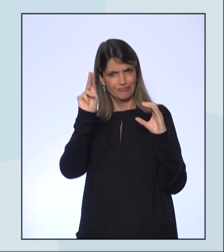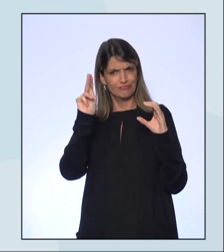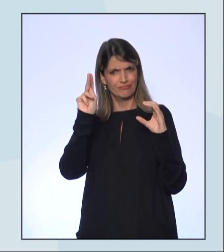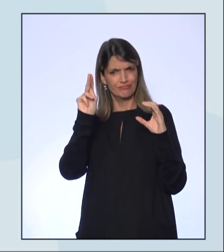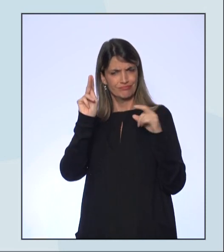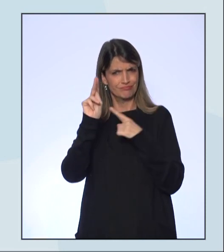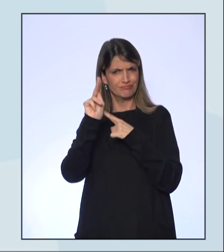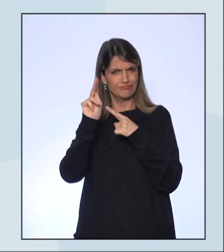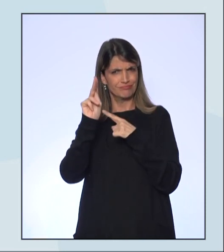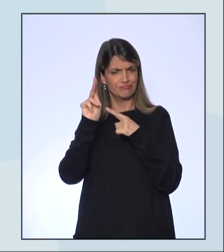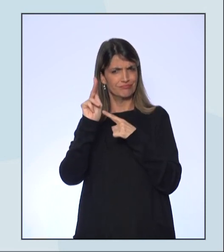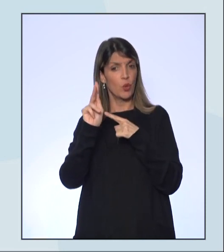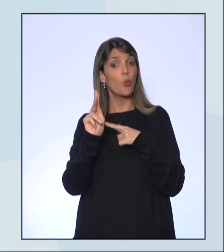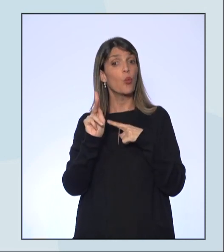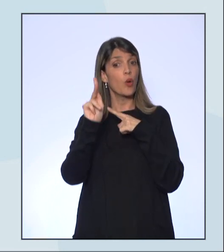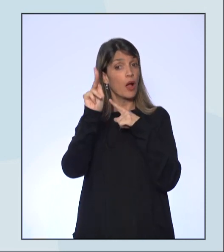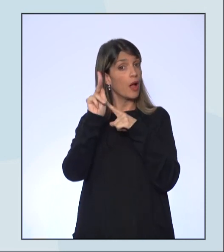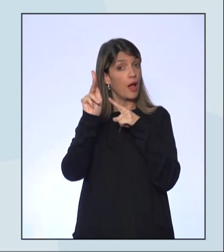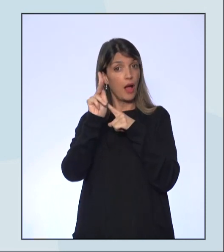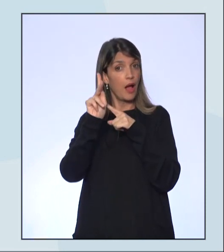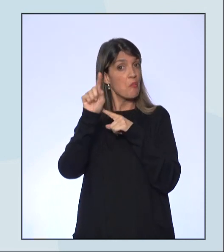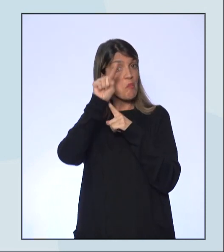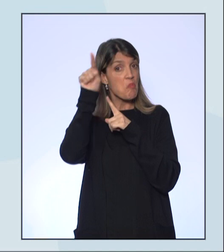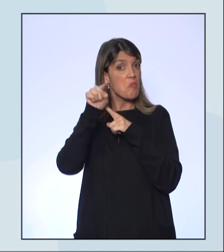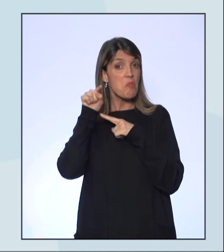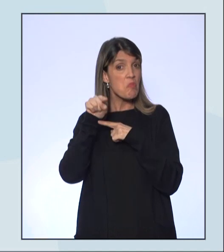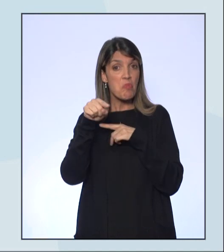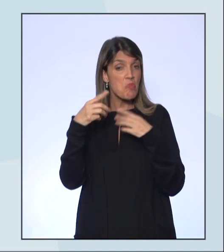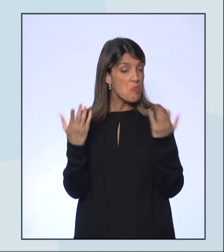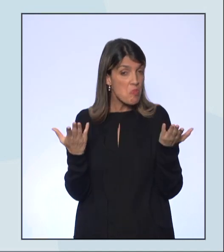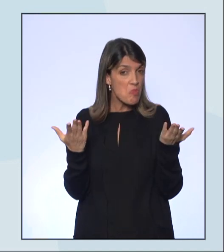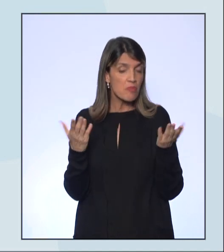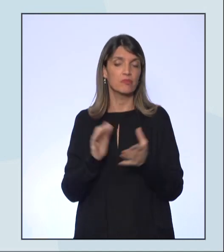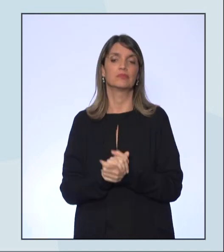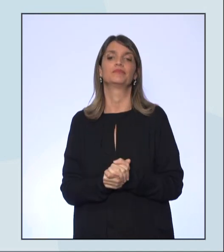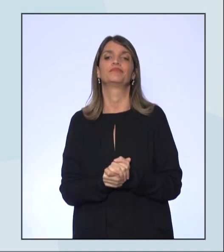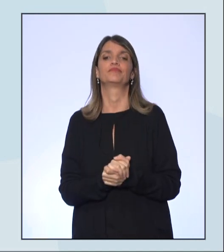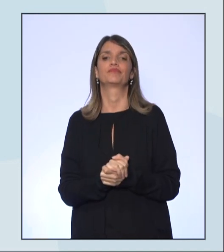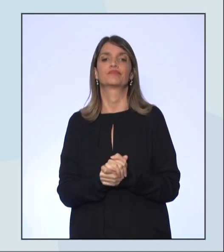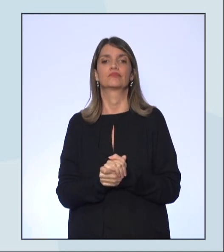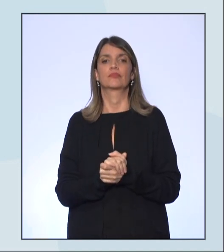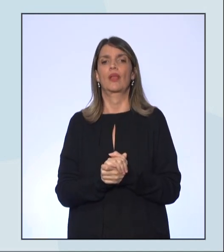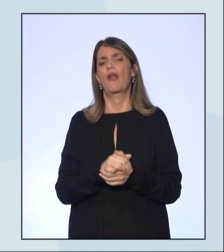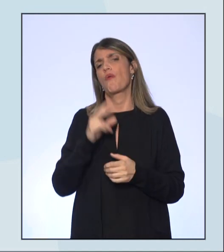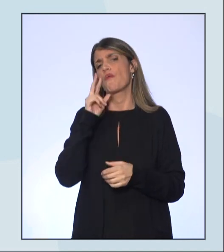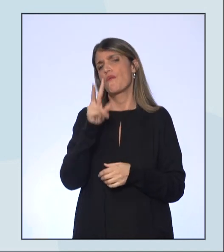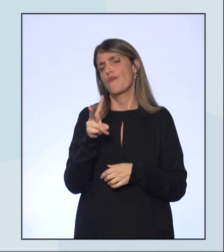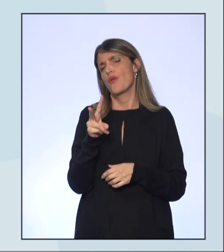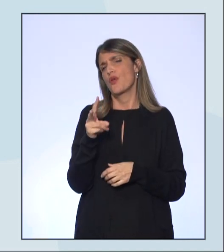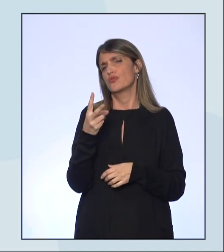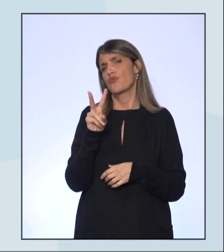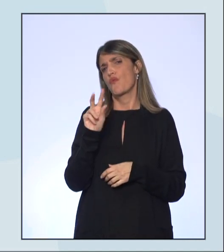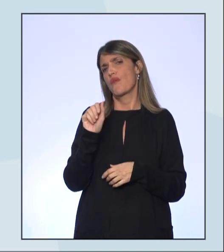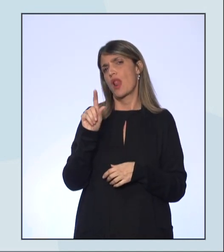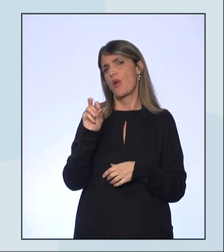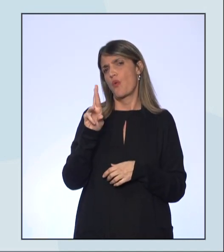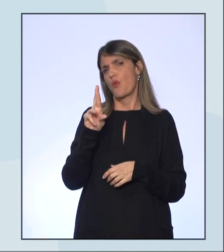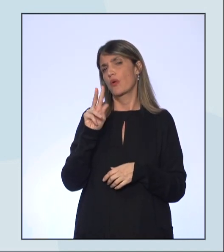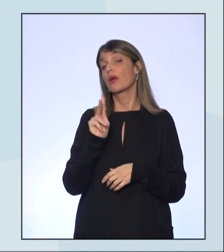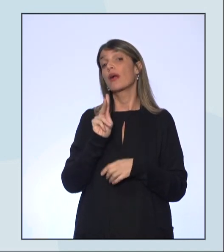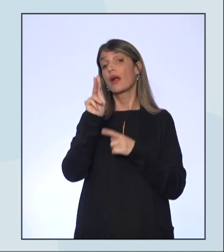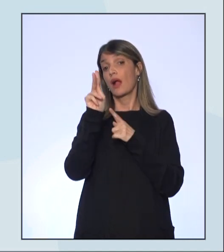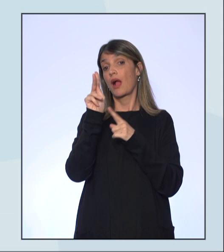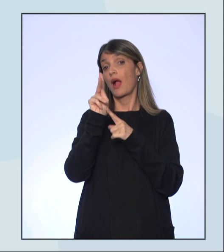K. Então, K é a incógnita, aí é o termo que eu quero descobrir. Determine o valor de K para esses